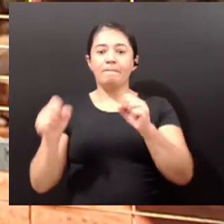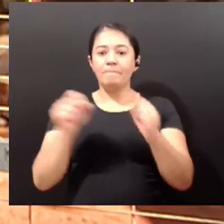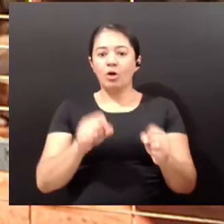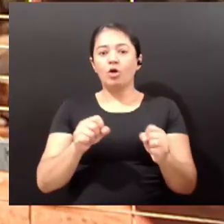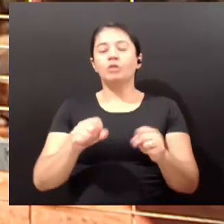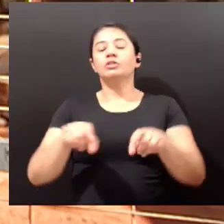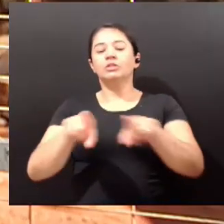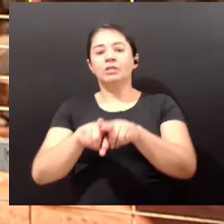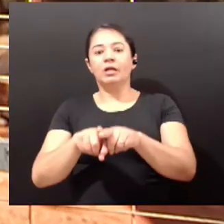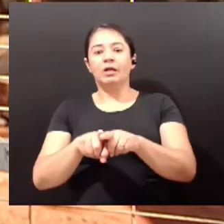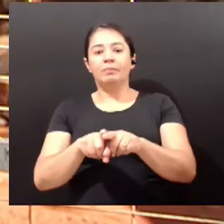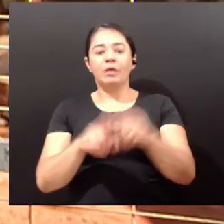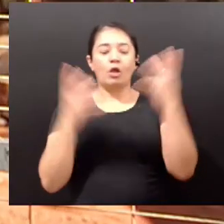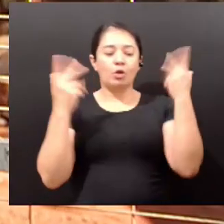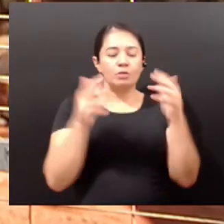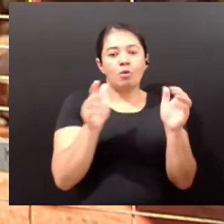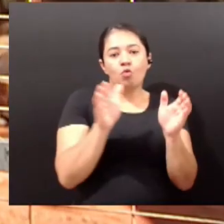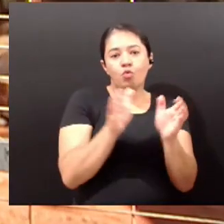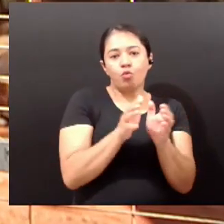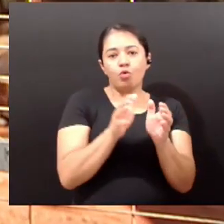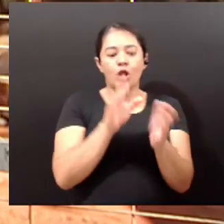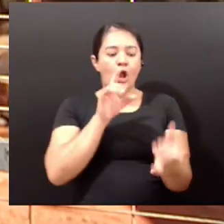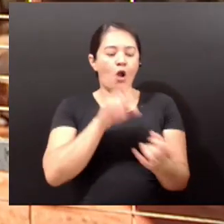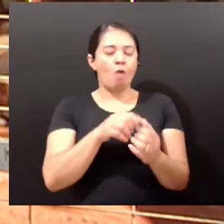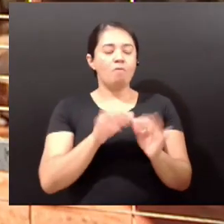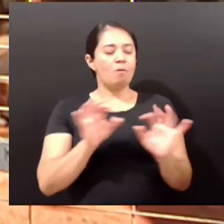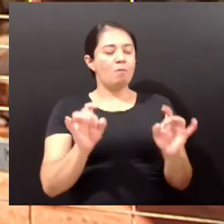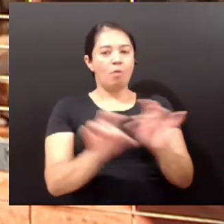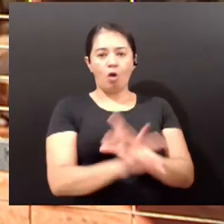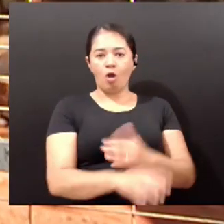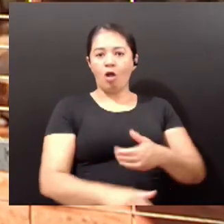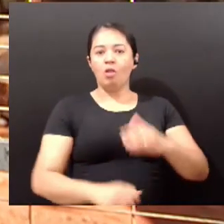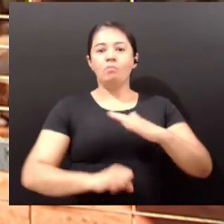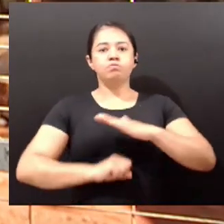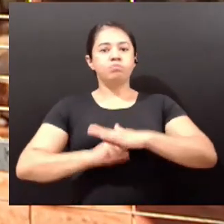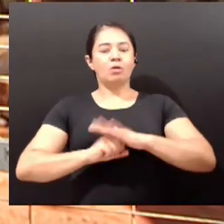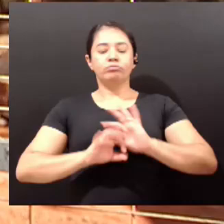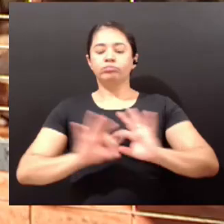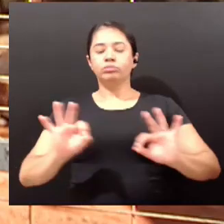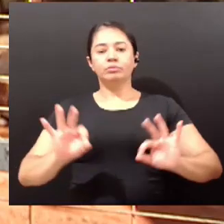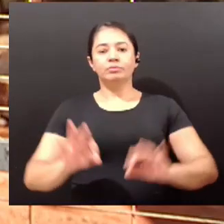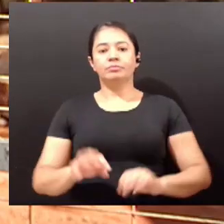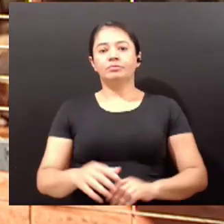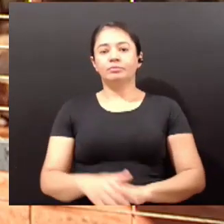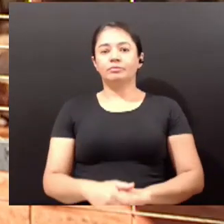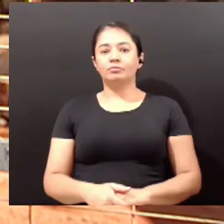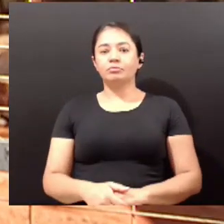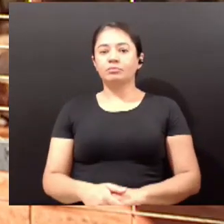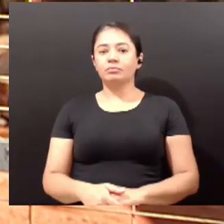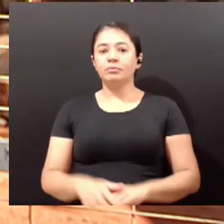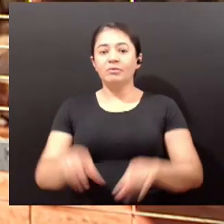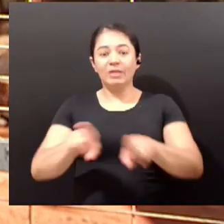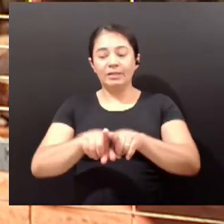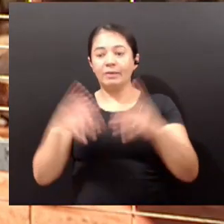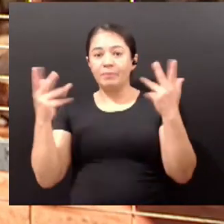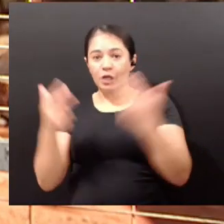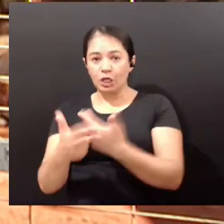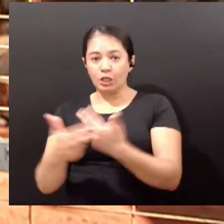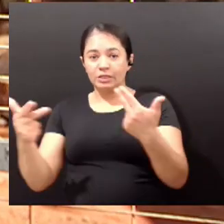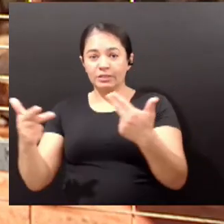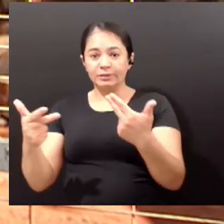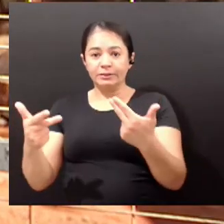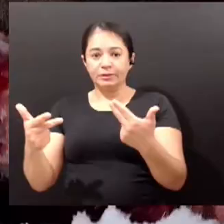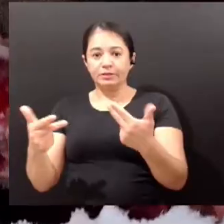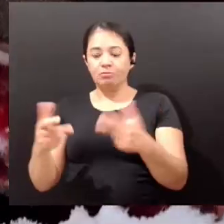pequeno, tá? Se tiver com fome, ela se vira, e animais de porte maiores, aí,